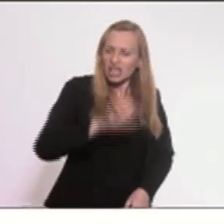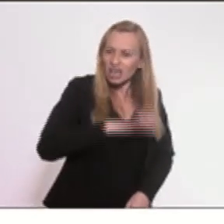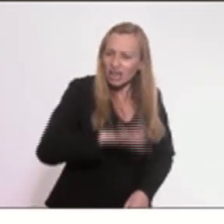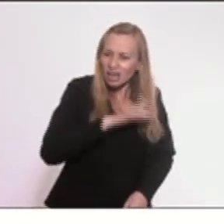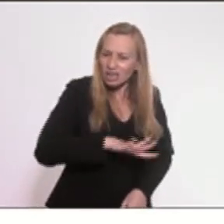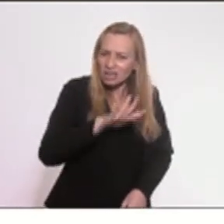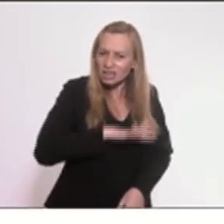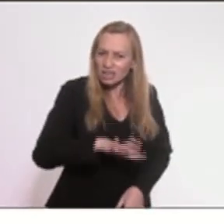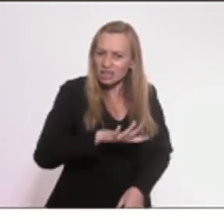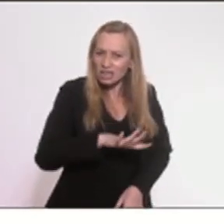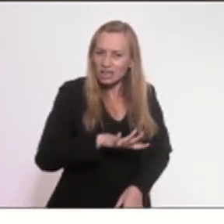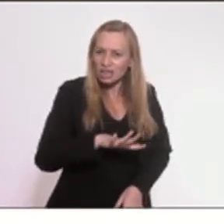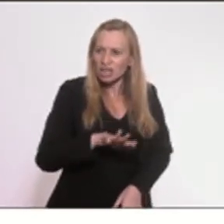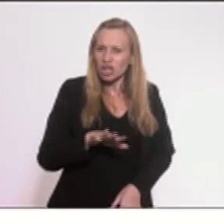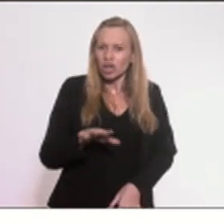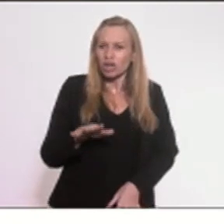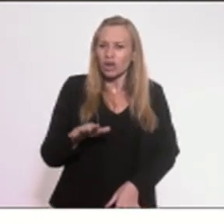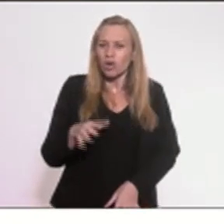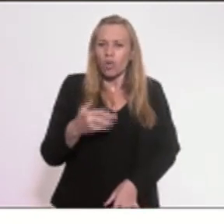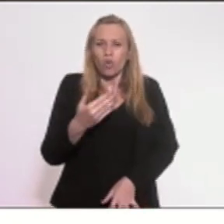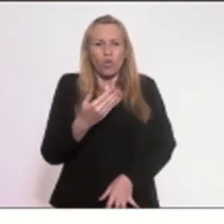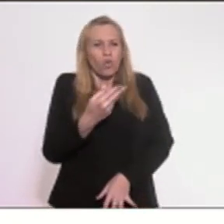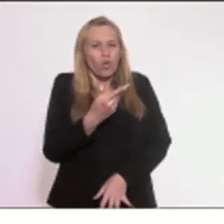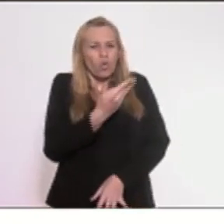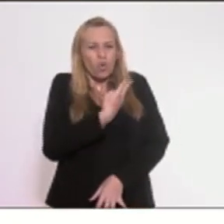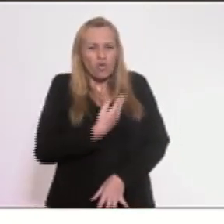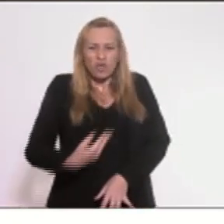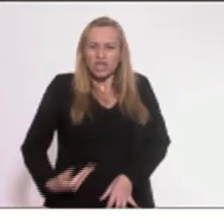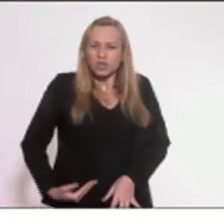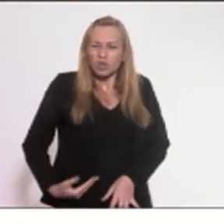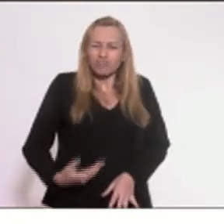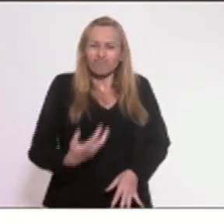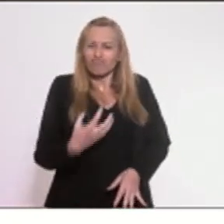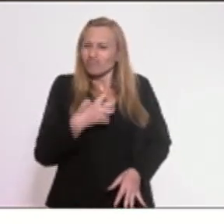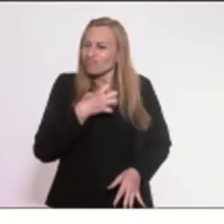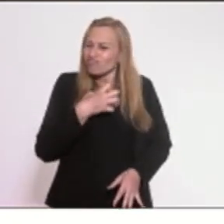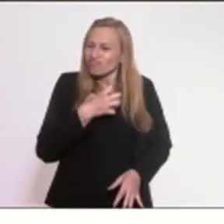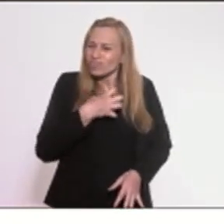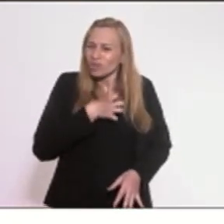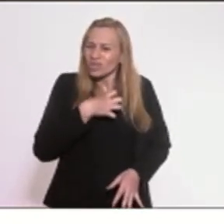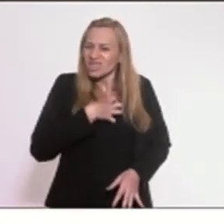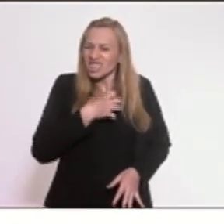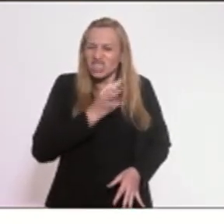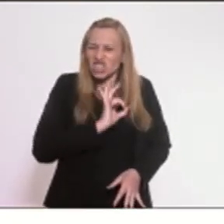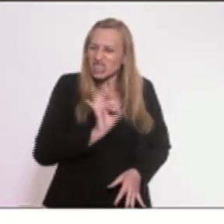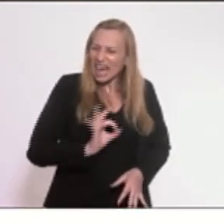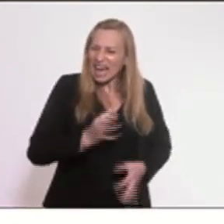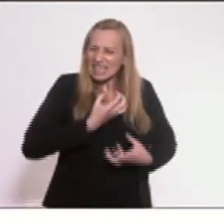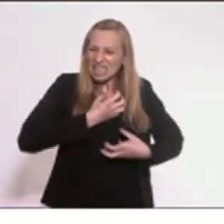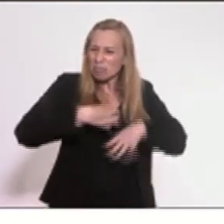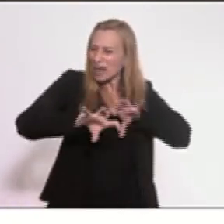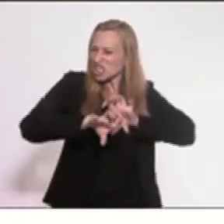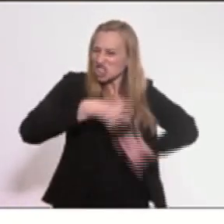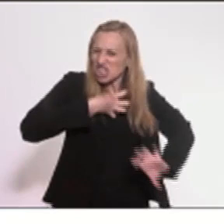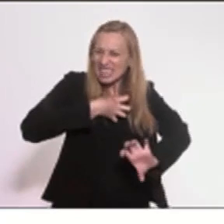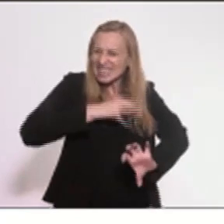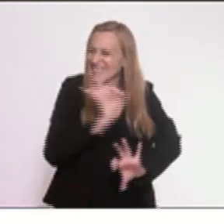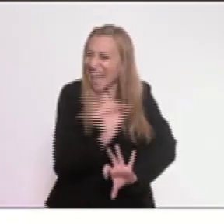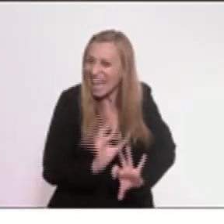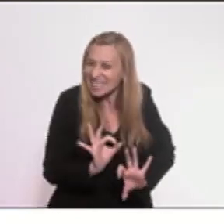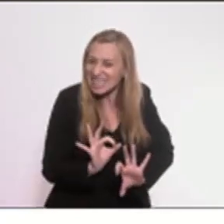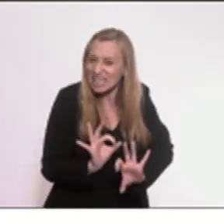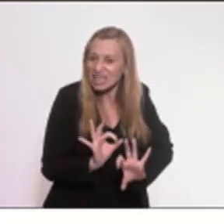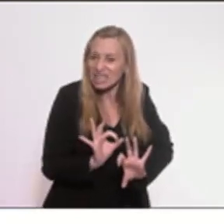causam nele um mínimo de empatia sobre a violência sofrida, aterrorizante, que